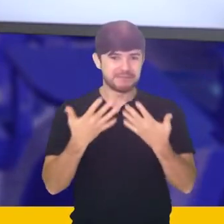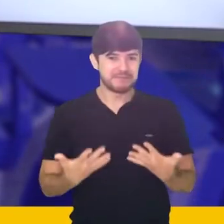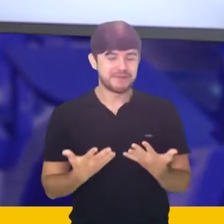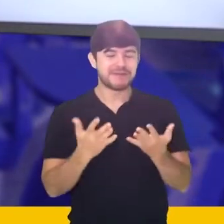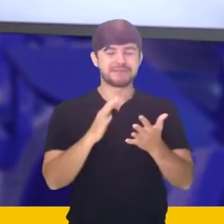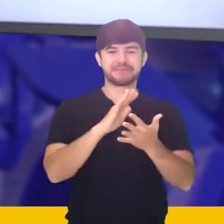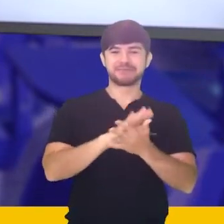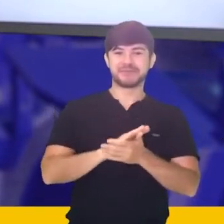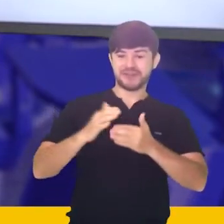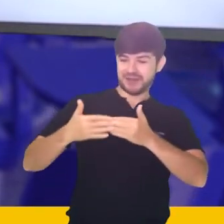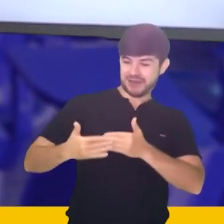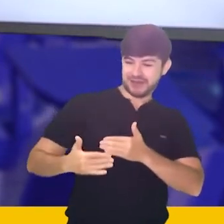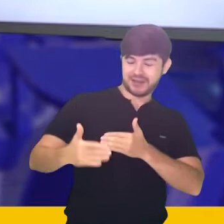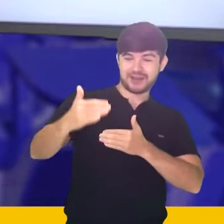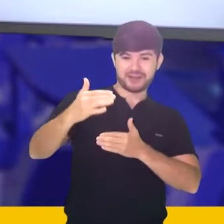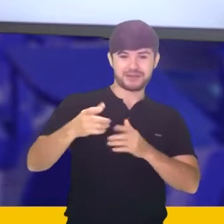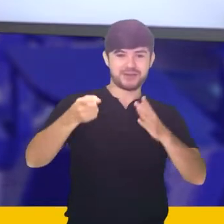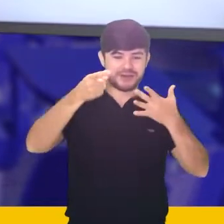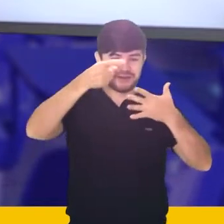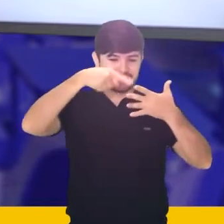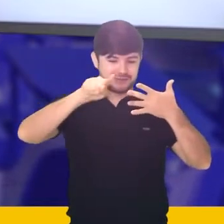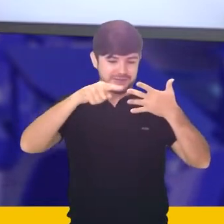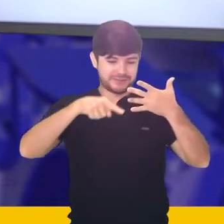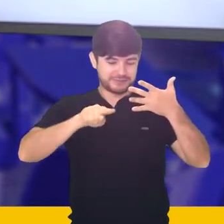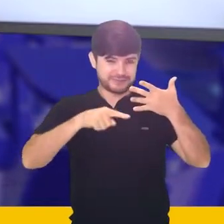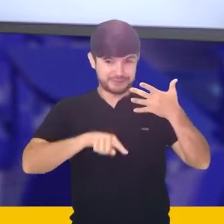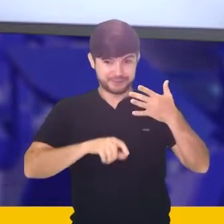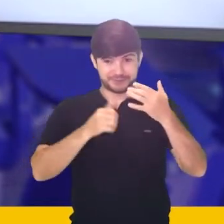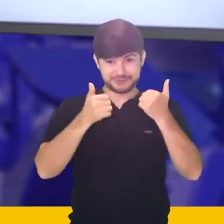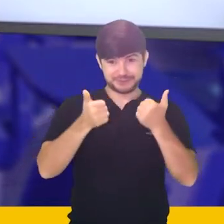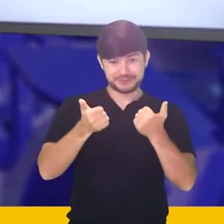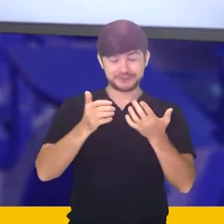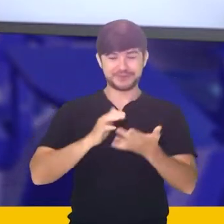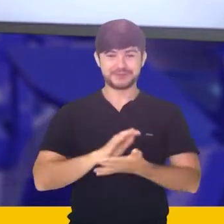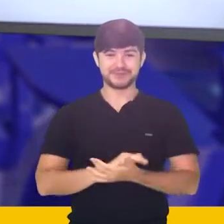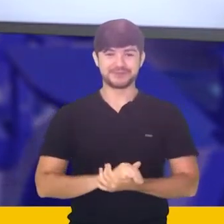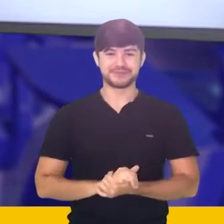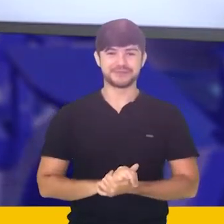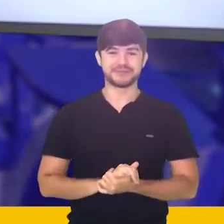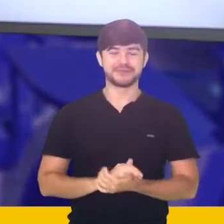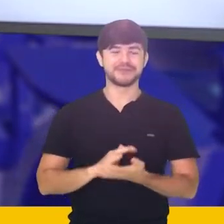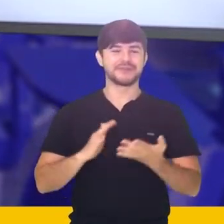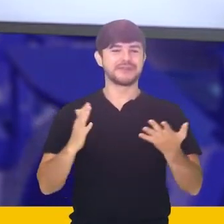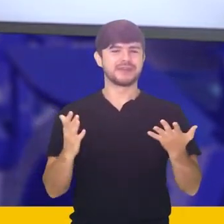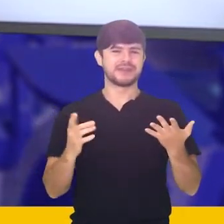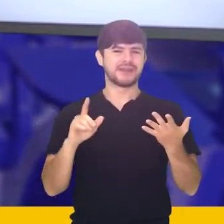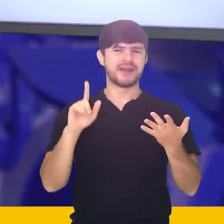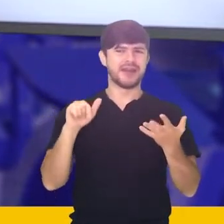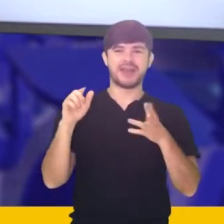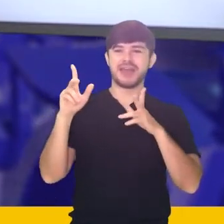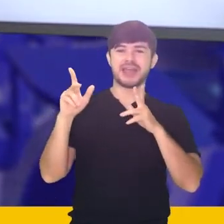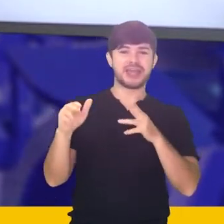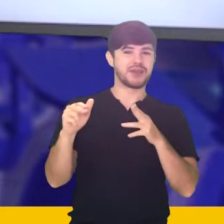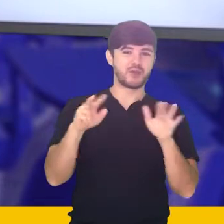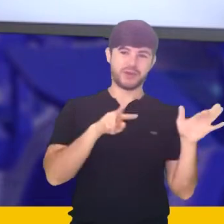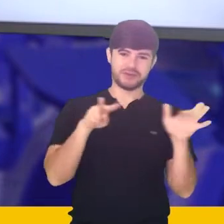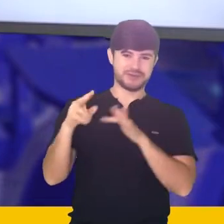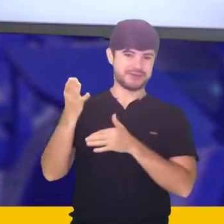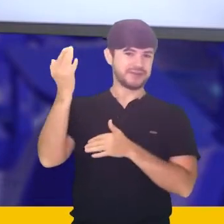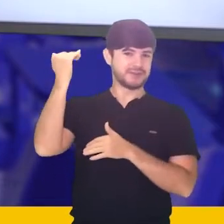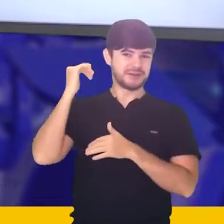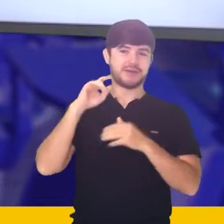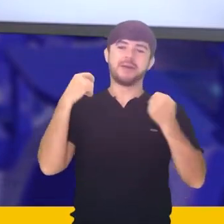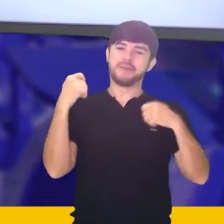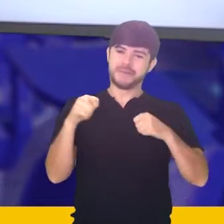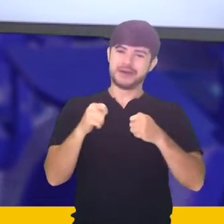gente vai dar continuidade na correção do nosso caderno de atividades hoje. E é a mesma coisa da semana passada, né? Tem que estar já com o